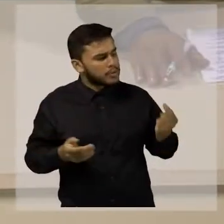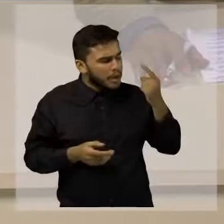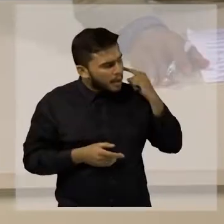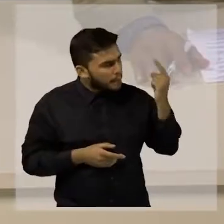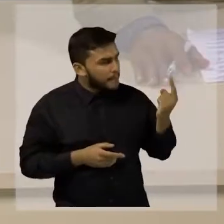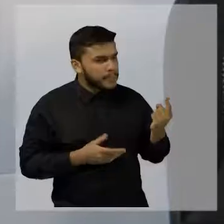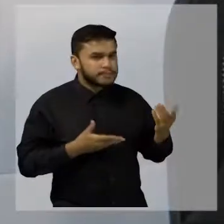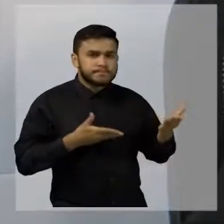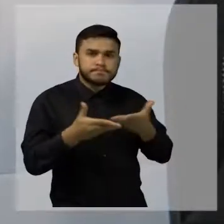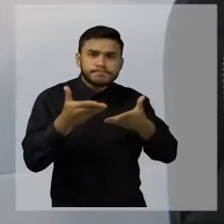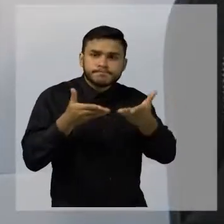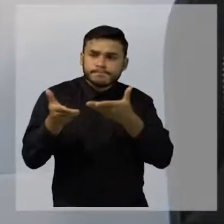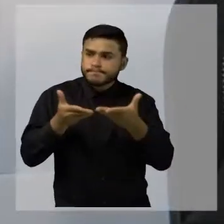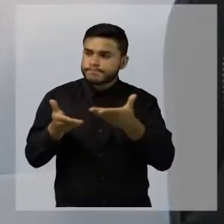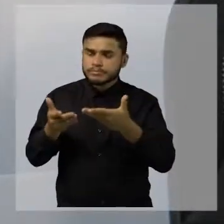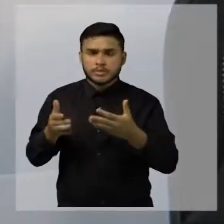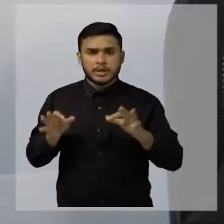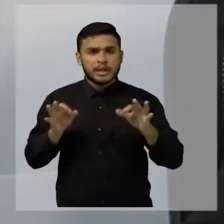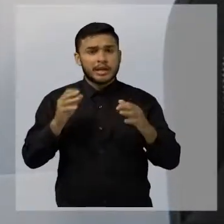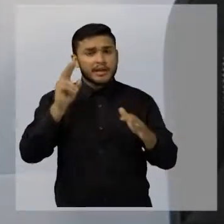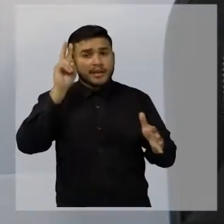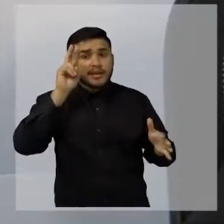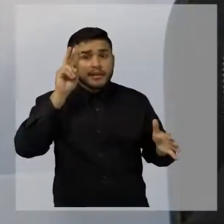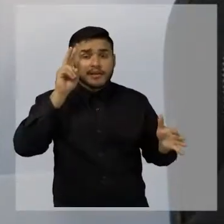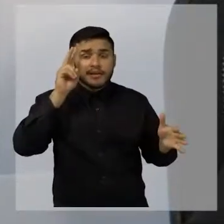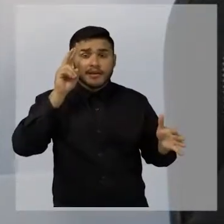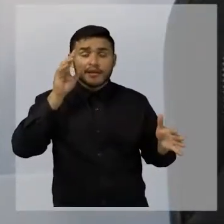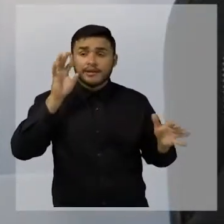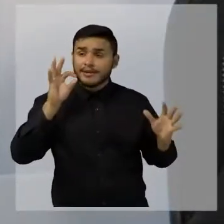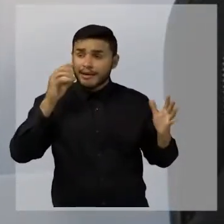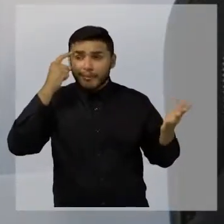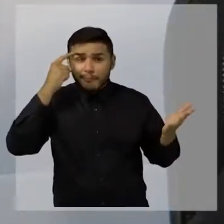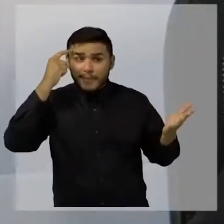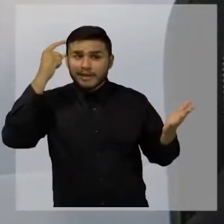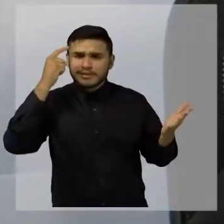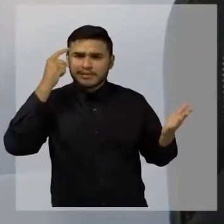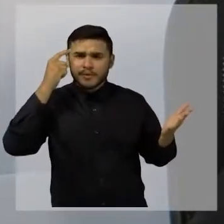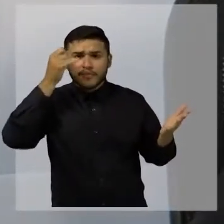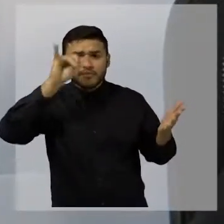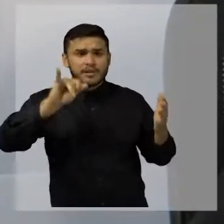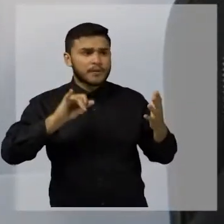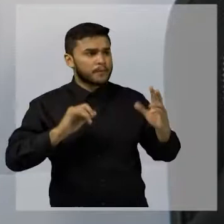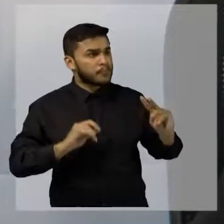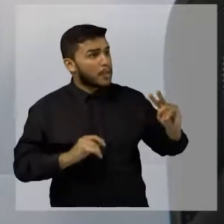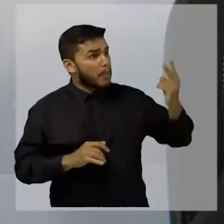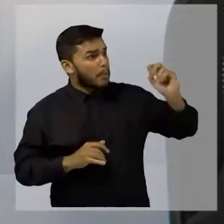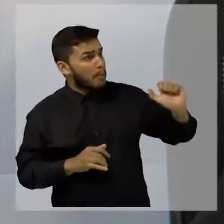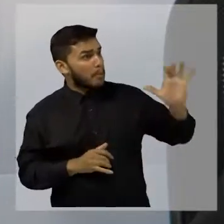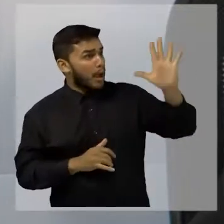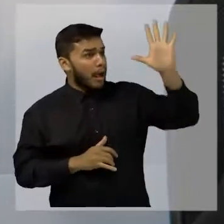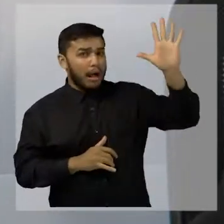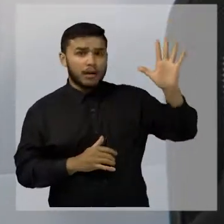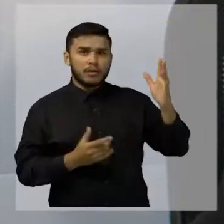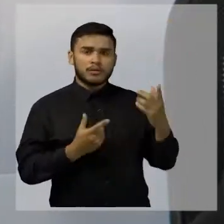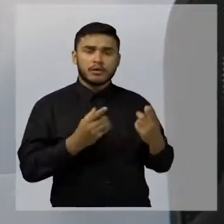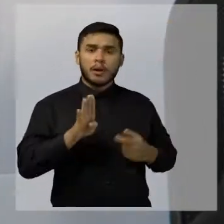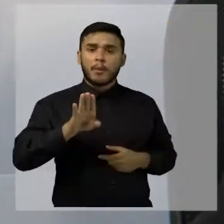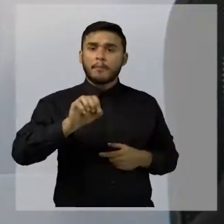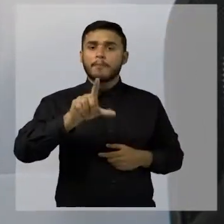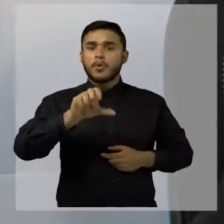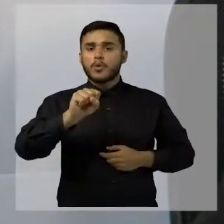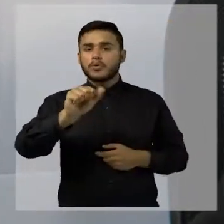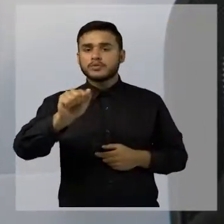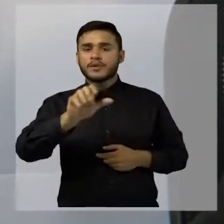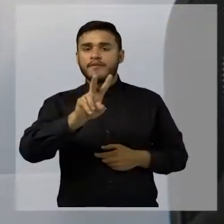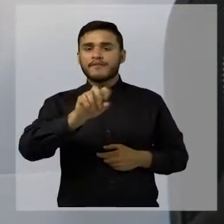uma harmonia e o mercado não ter aí esses altos e baixos. Esse balança mais não cai, Eu acho né? muito difícil. Eu acho que o presidente